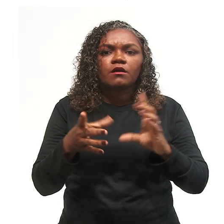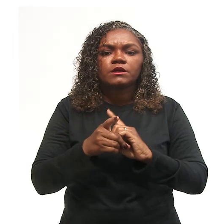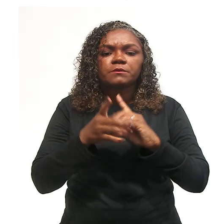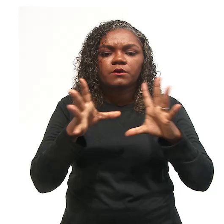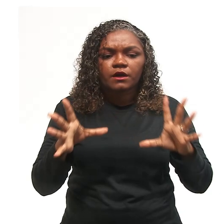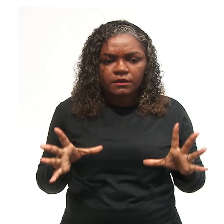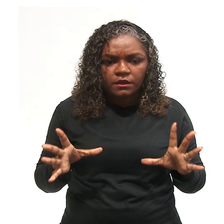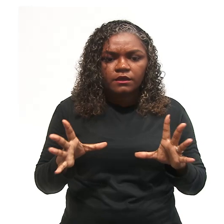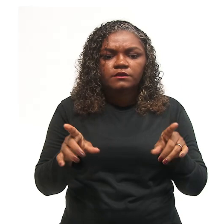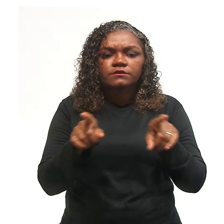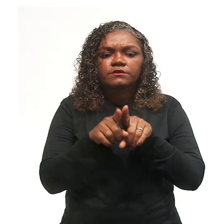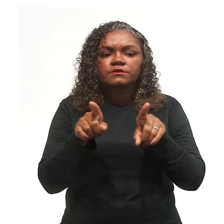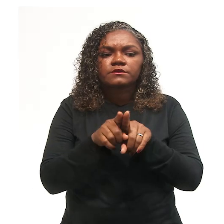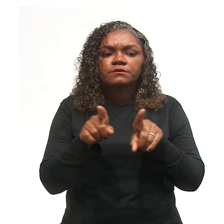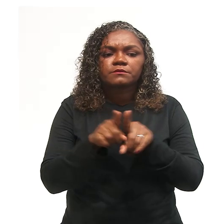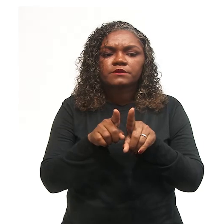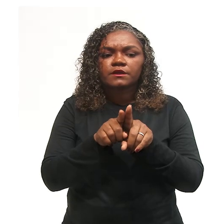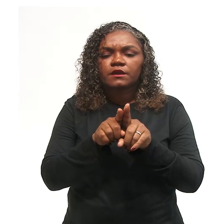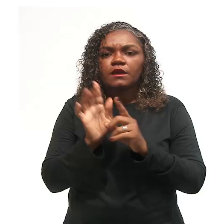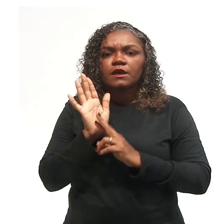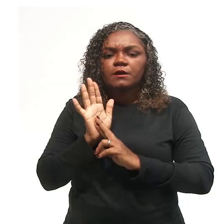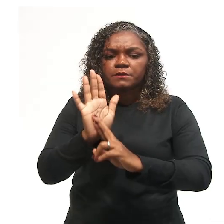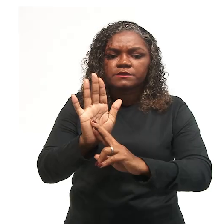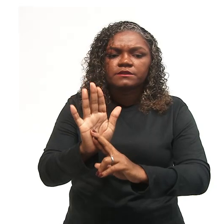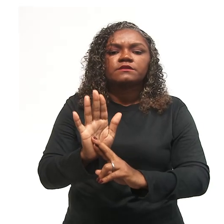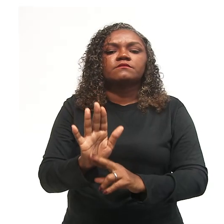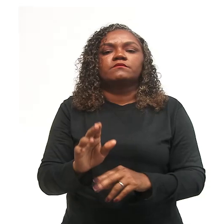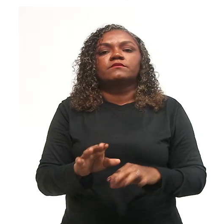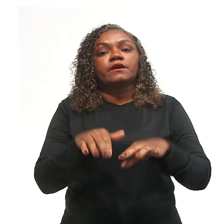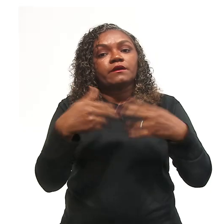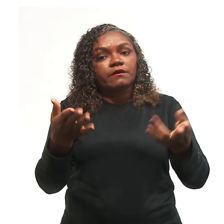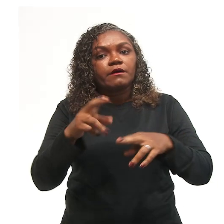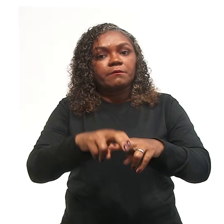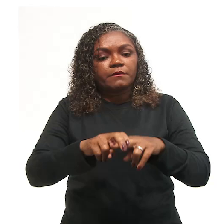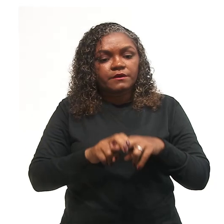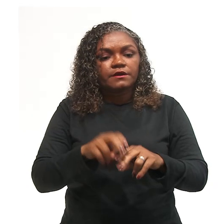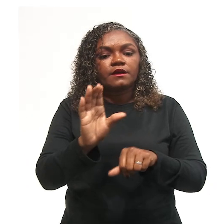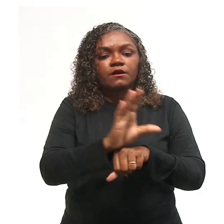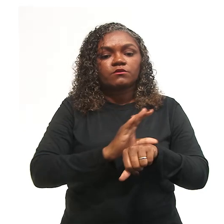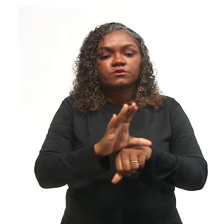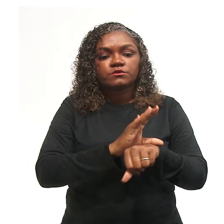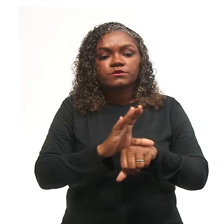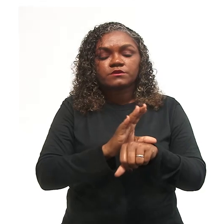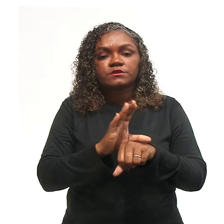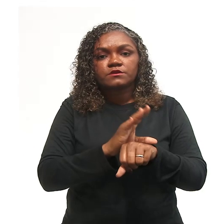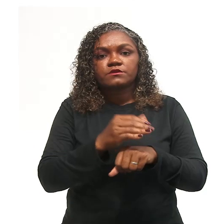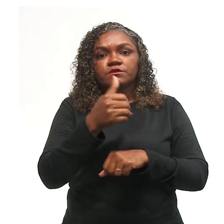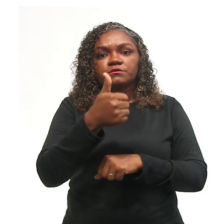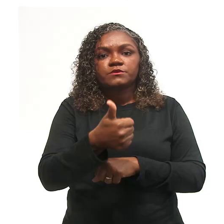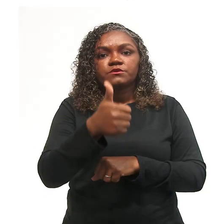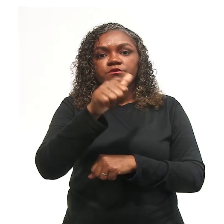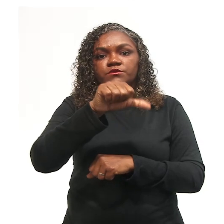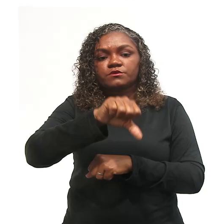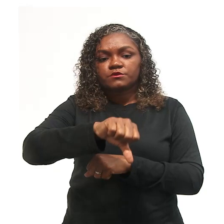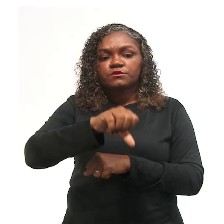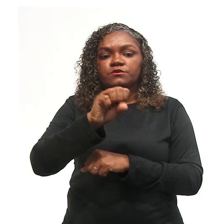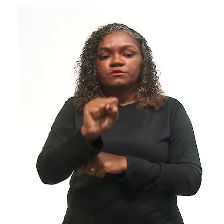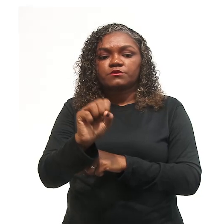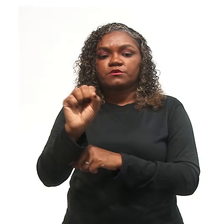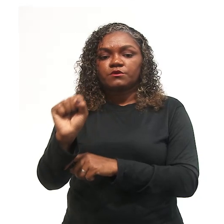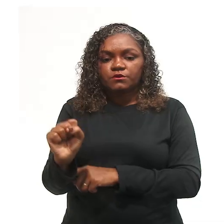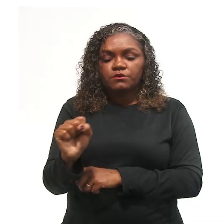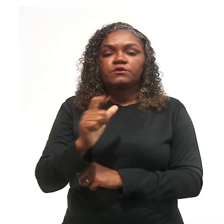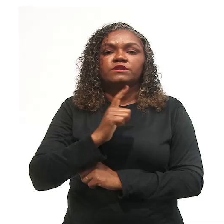como representação e o accountability estão presentes, né? Então, a Constituição de 1988 trouxe